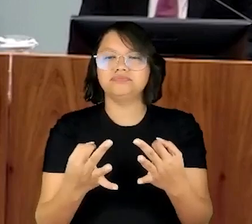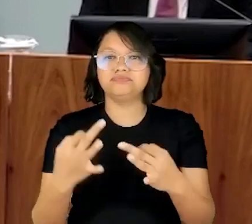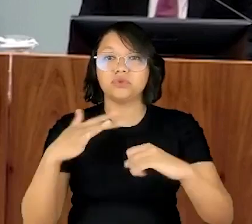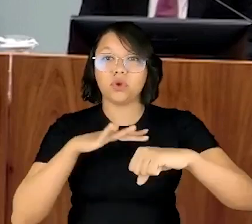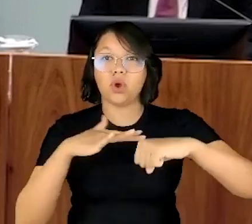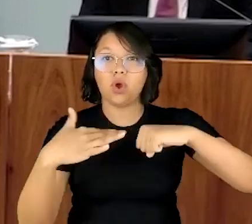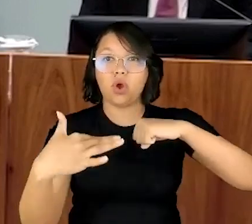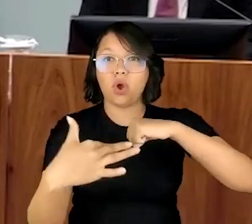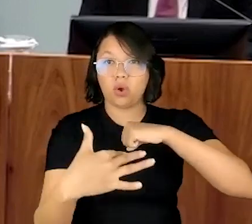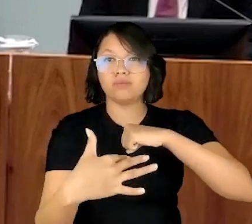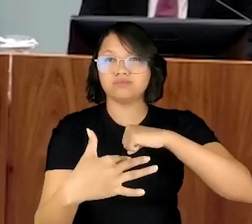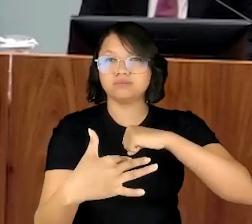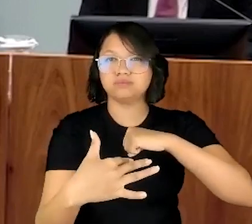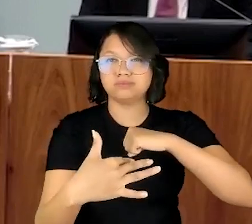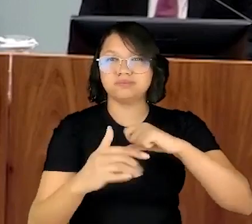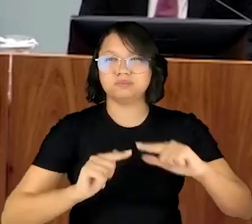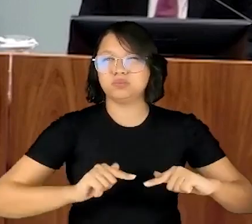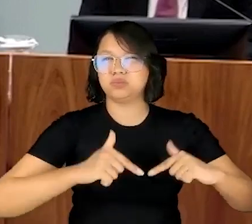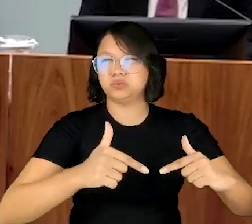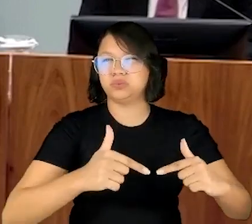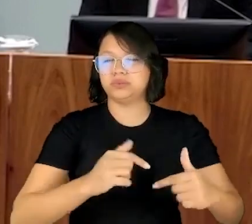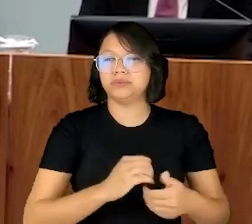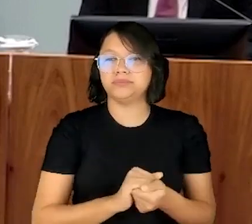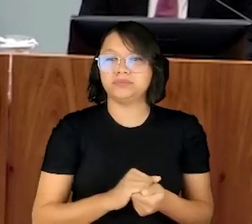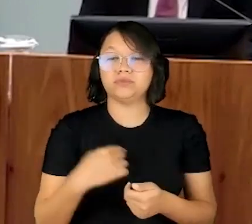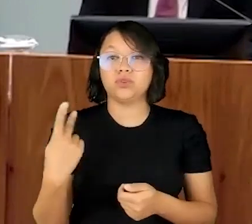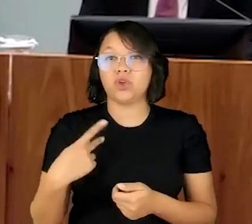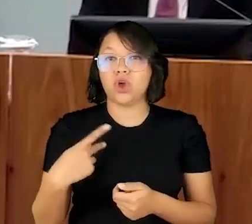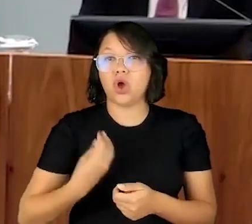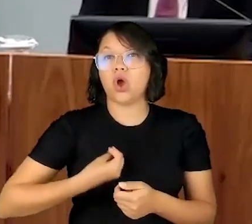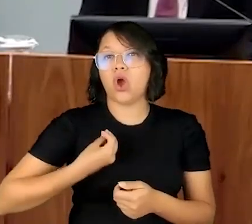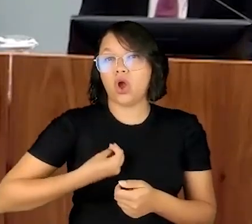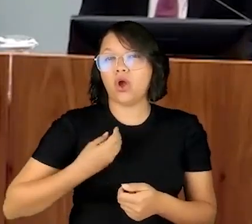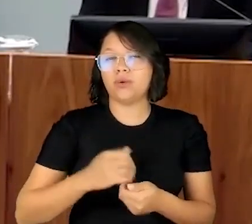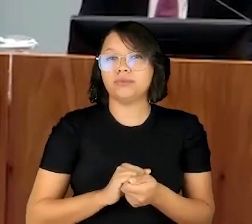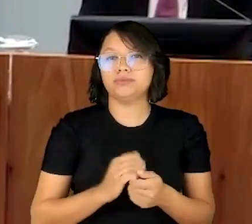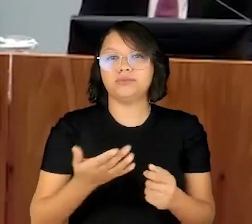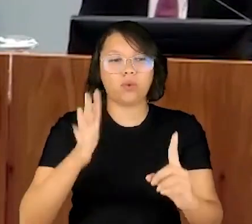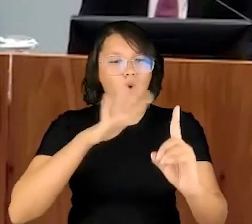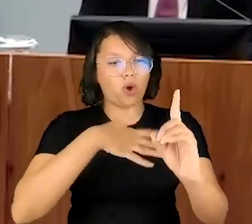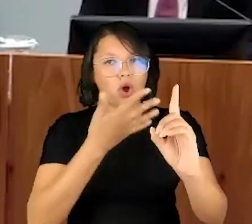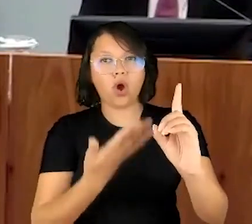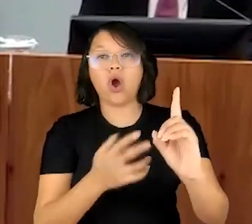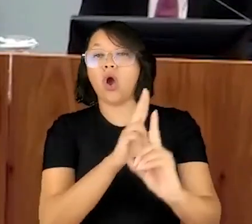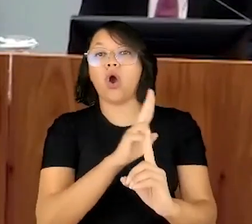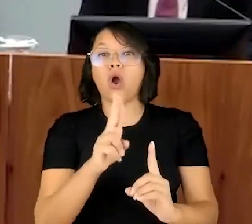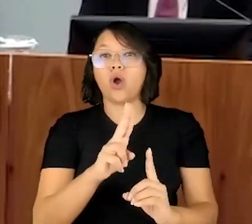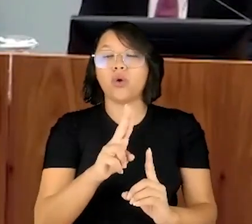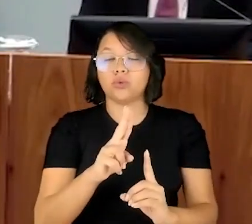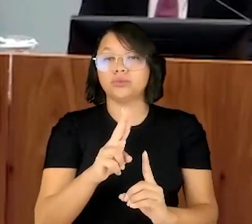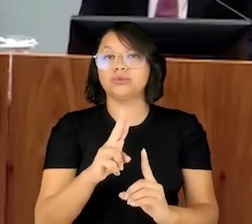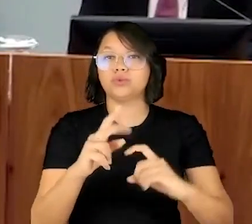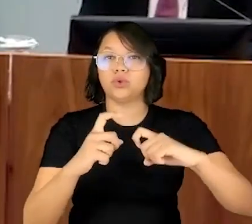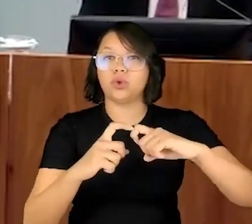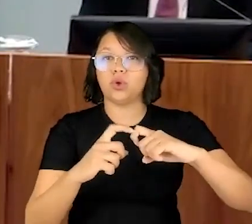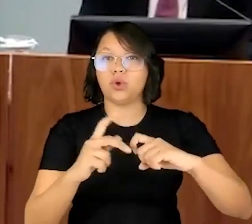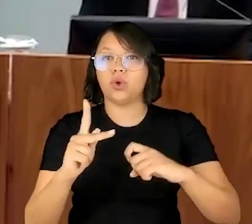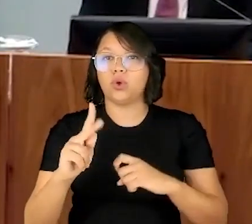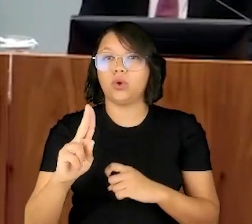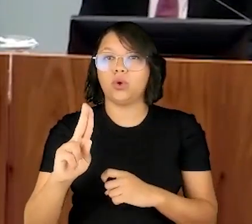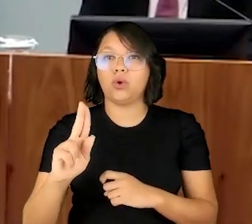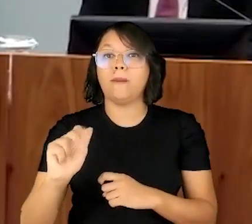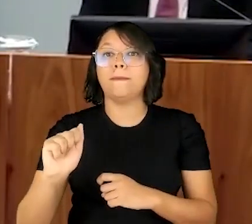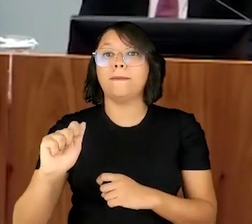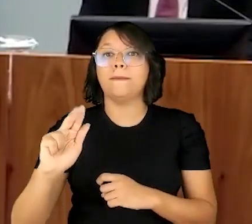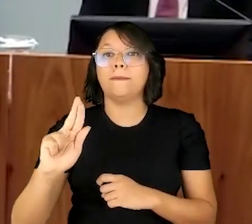pandemia que nós vivenciamos há tempos atrás. Então, eu homenageio, em nome do Dr. Paulo, todos os